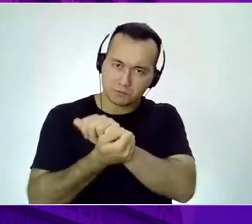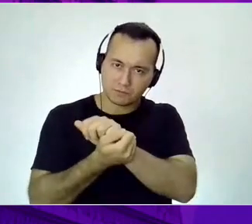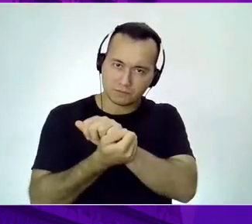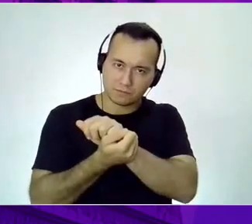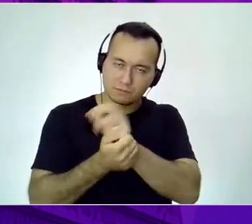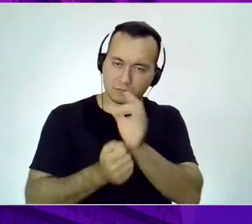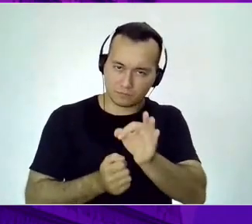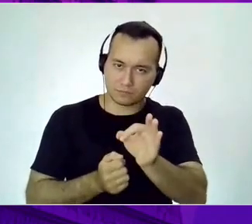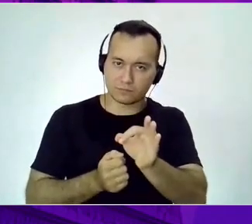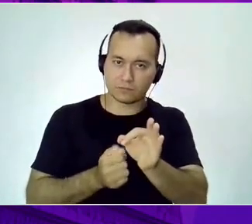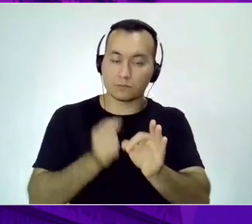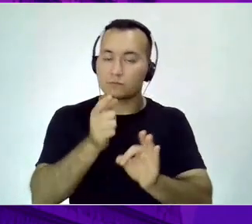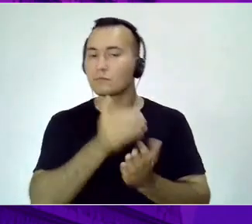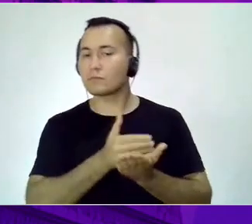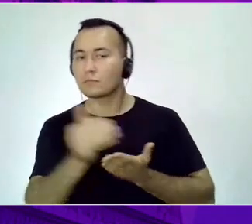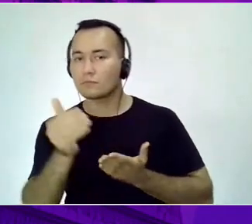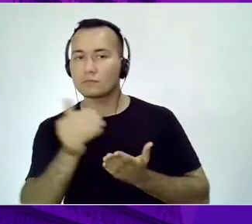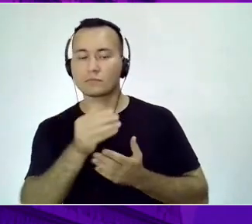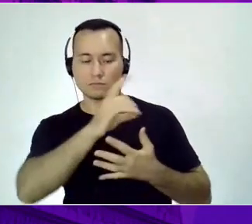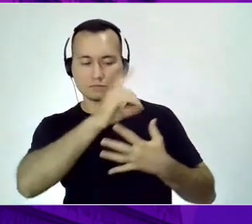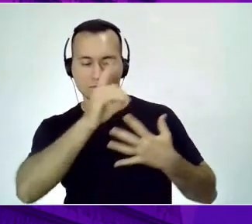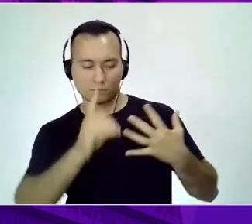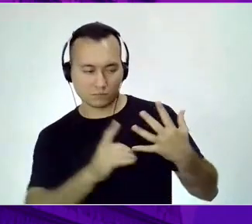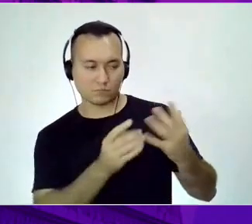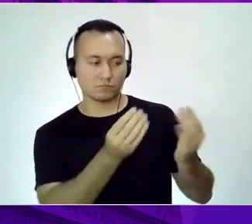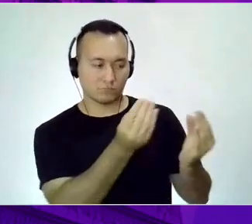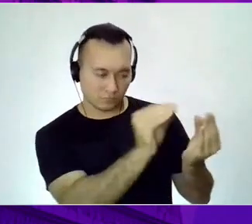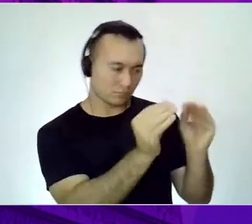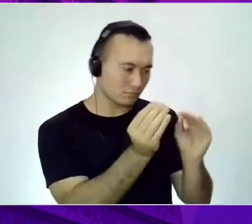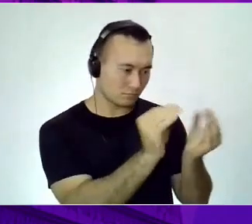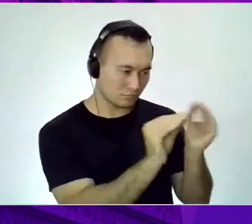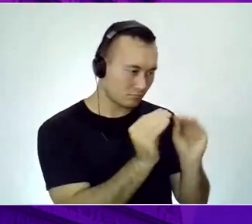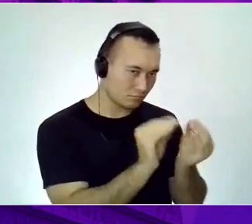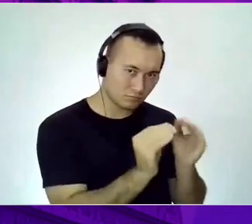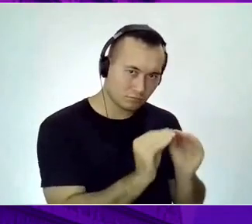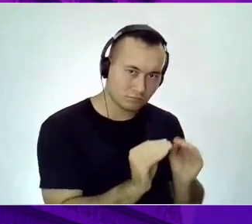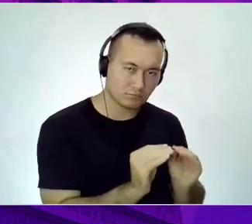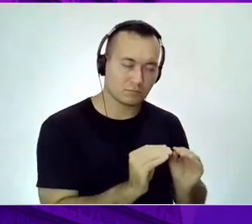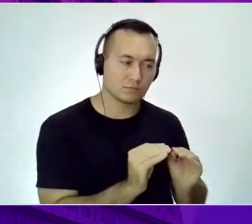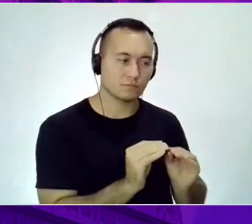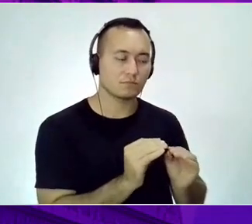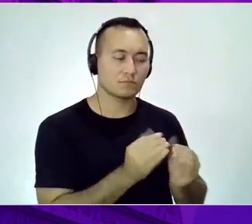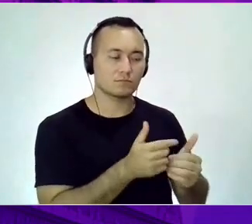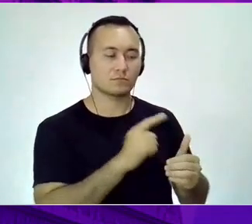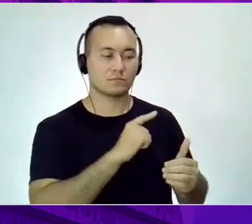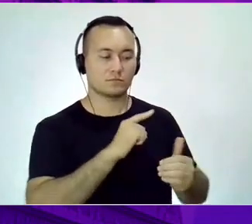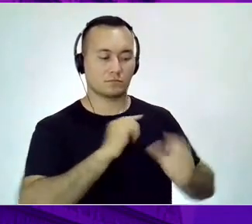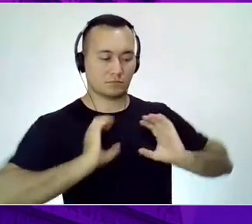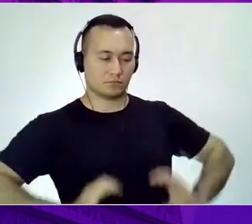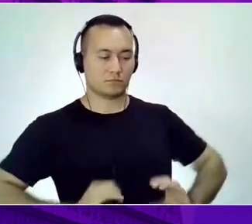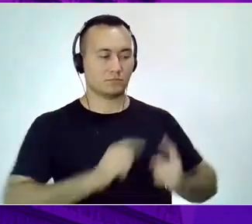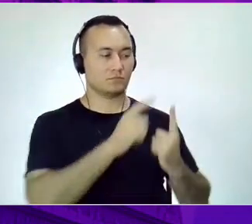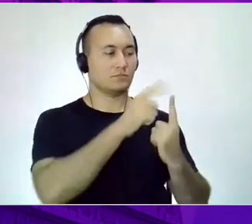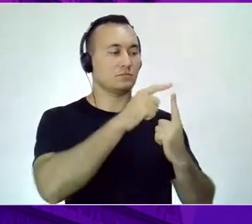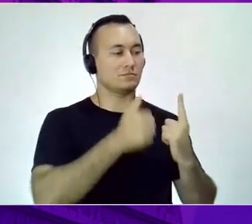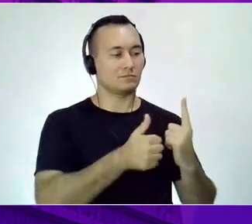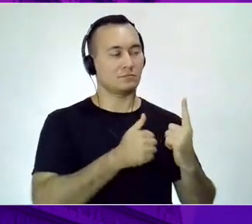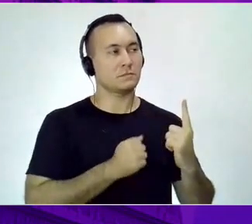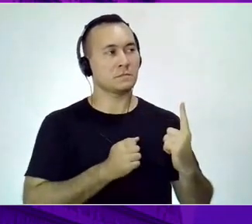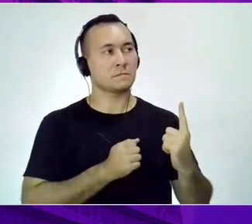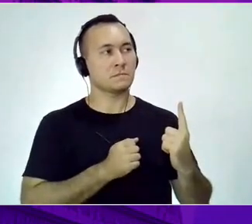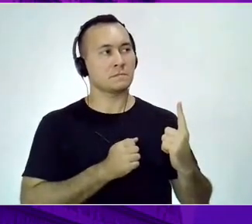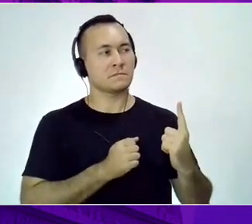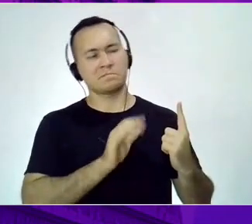dados, ele vai mudar seu comportamento? Sim. Como é que eu testo isso? Como é que eu sei se está certo ou se está